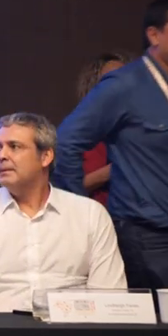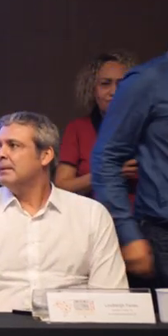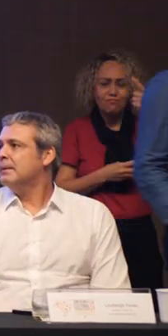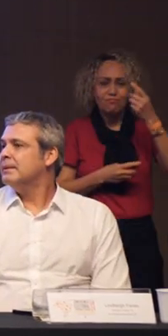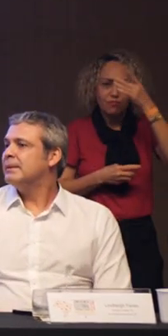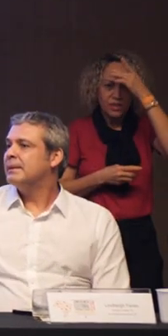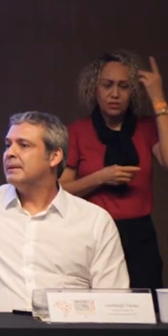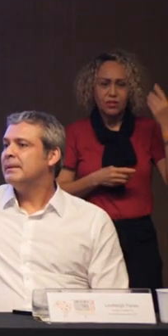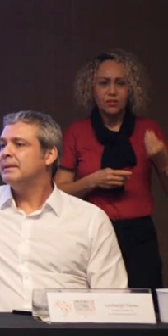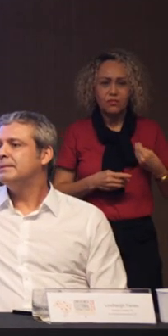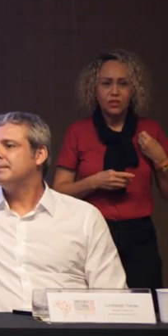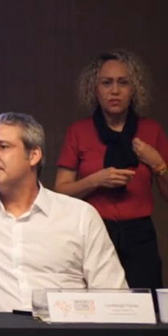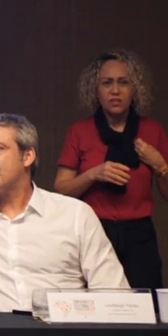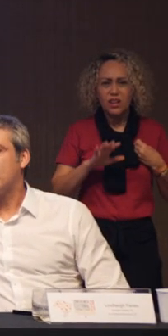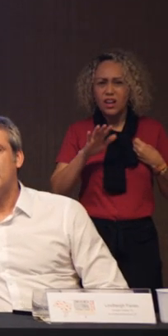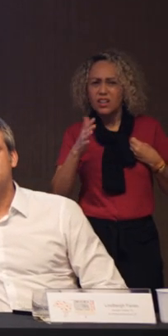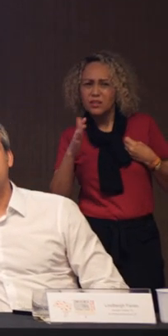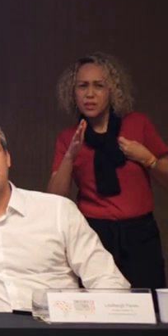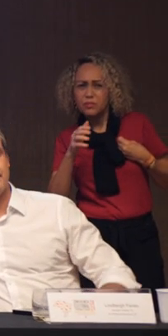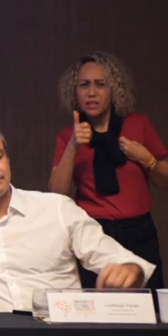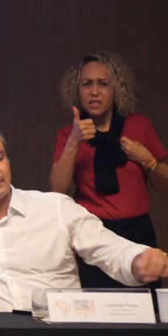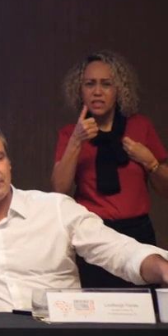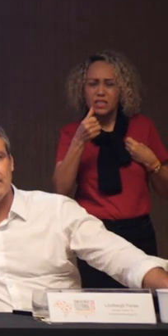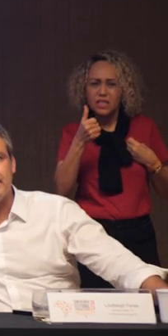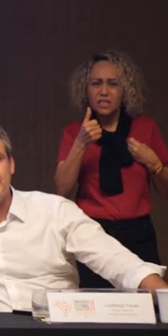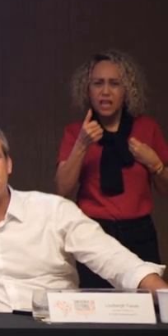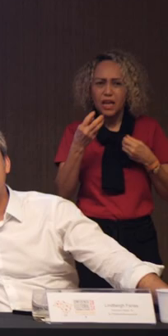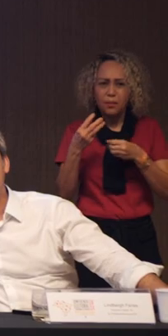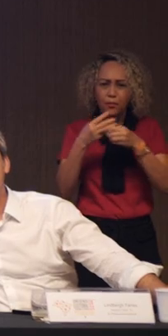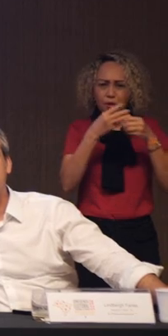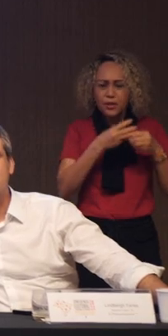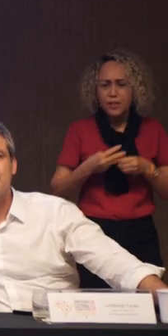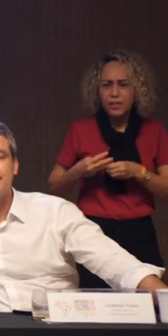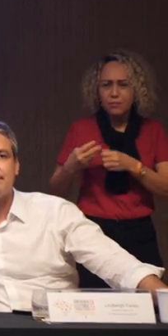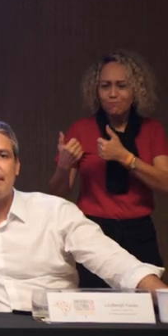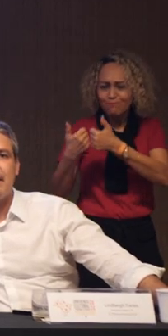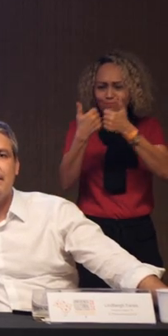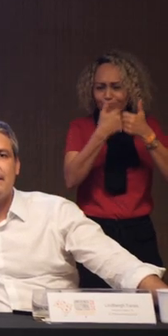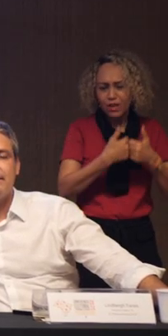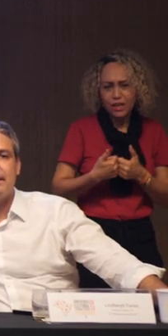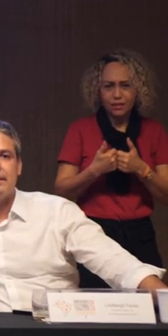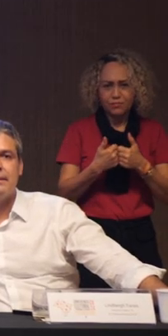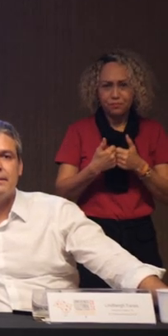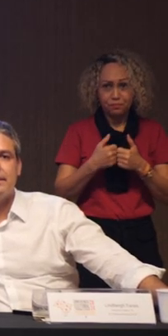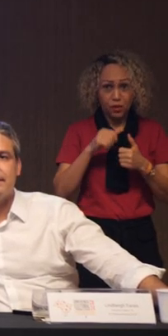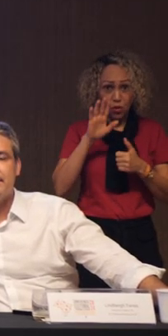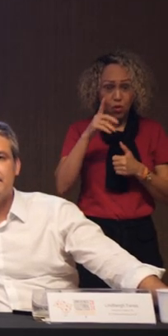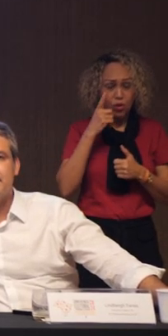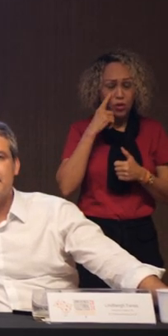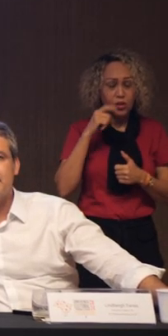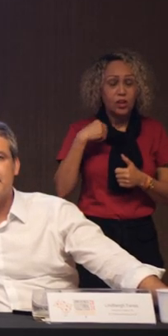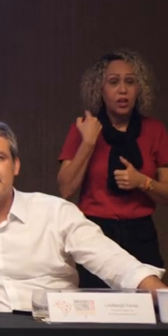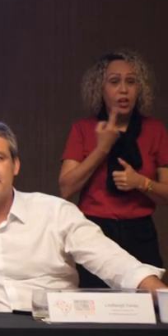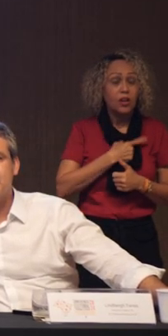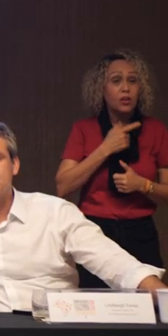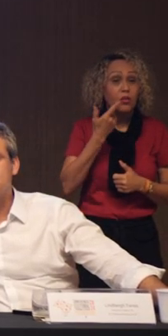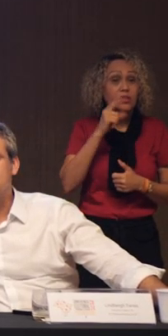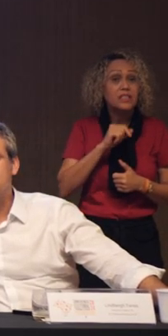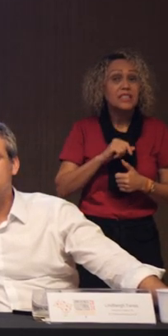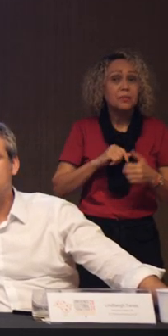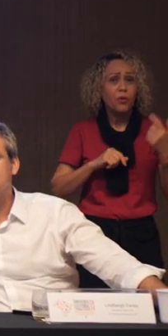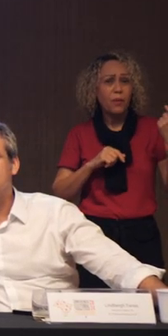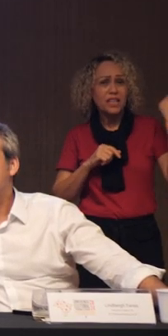em torno mais ou menos de 16 municípios. Para vocês terem ideia, nós chegamos a ter 5, 6 prefeitos e a gente não tem